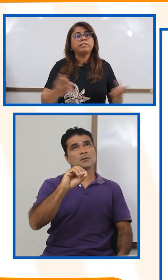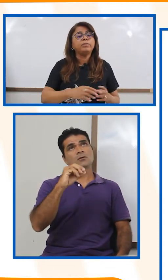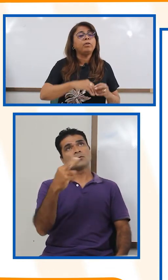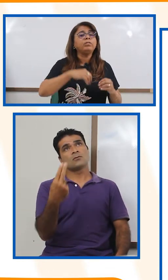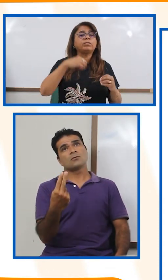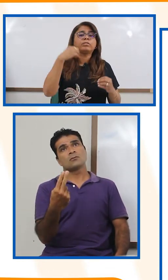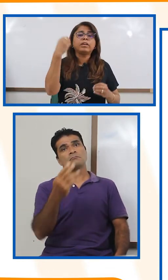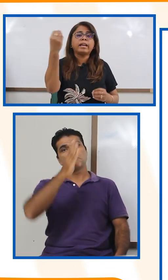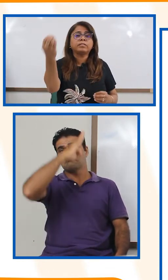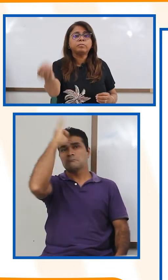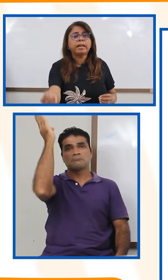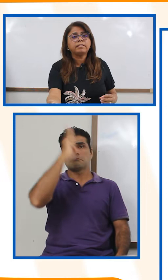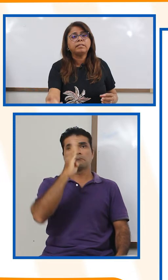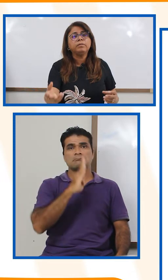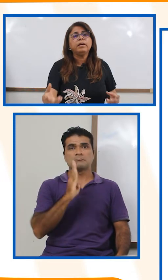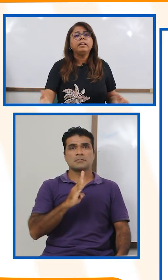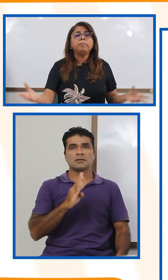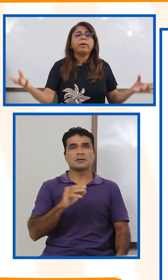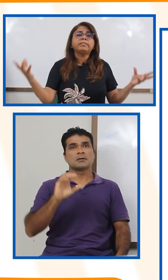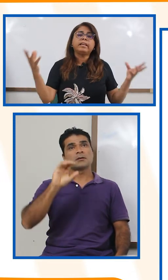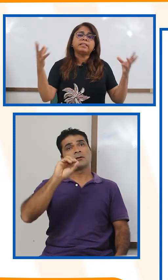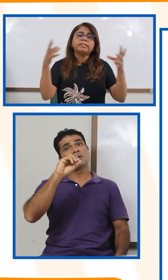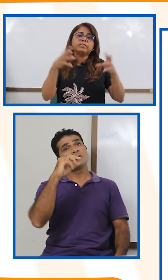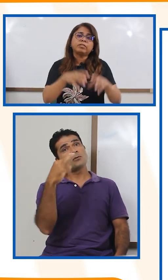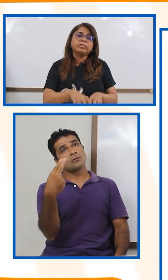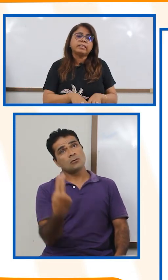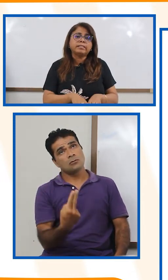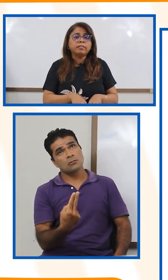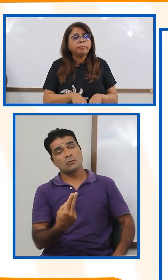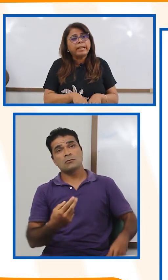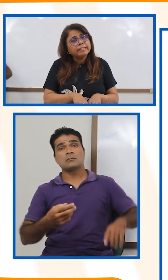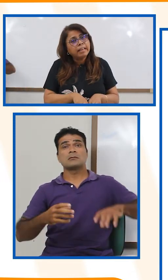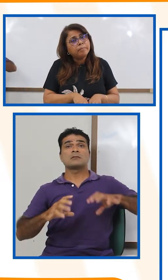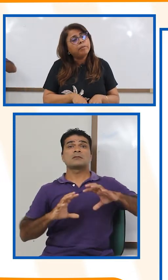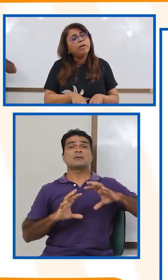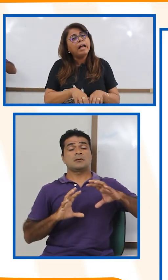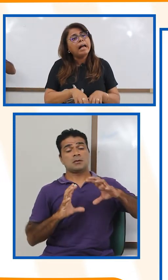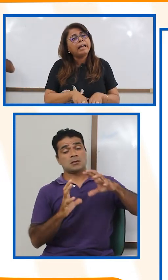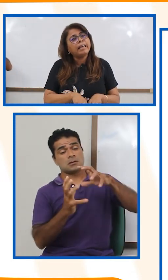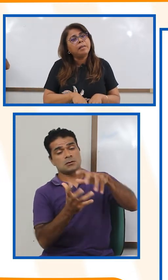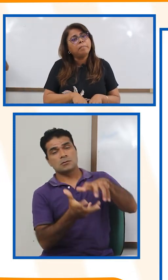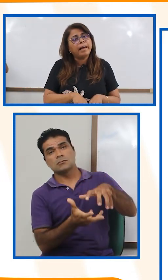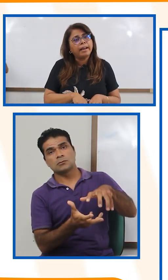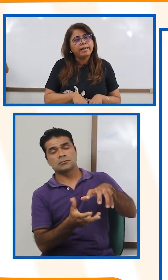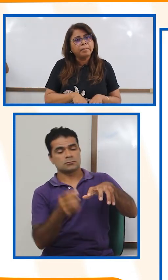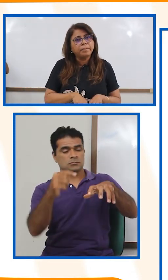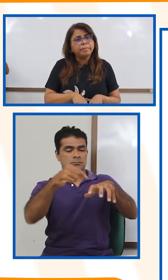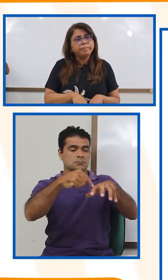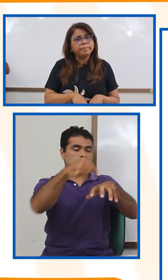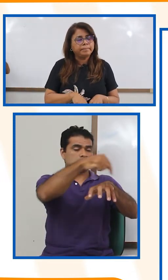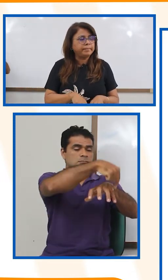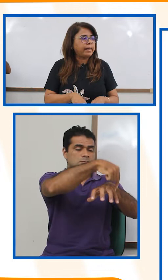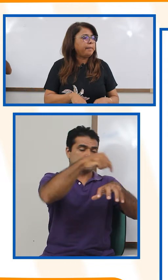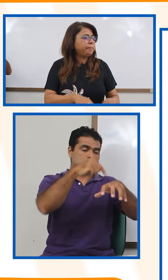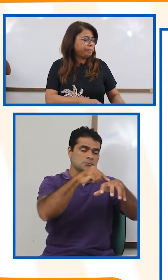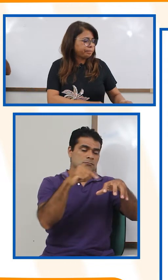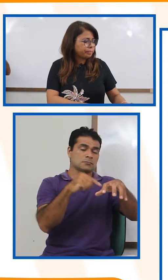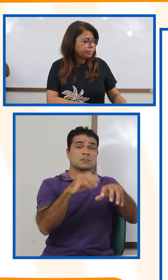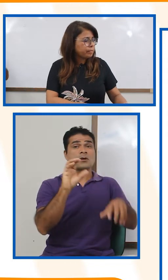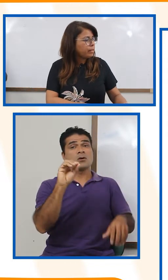no Brasil, em outros lugares no Brasil, e pode ser que esteja acontecendo, por exemplo, aqui em Parnaíba,